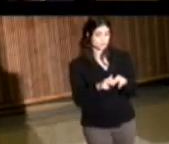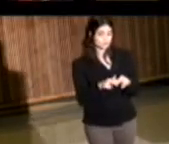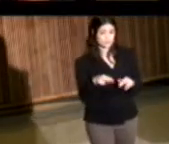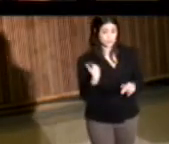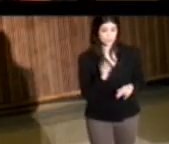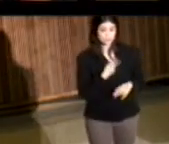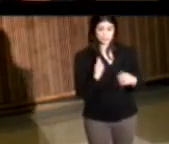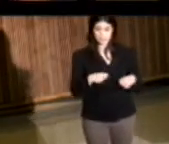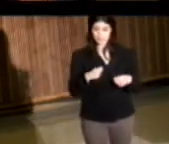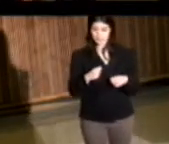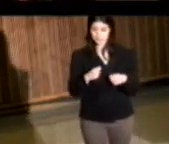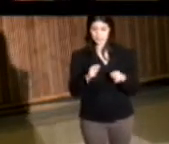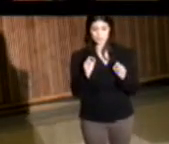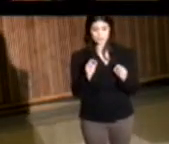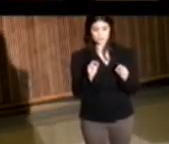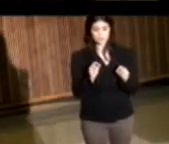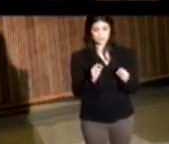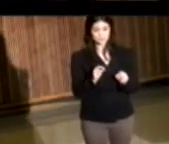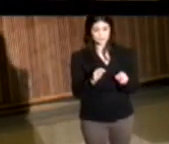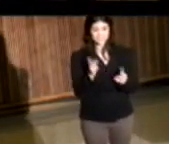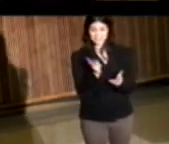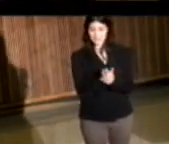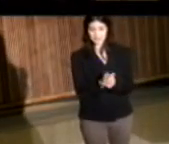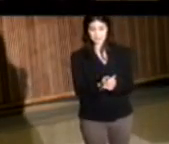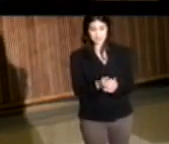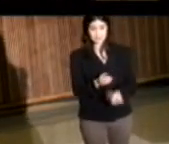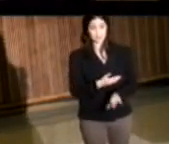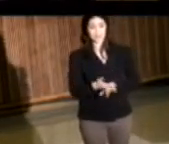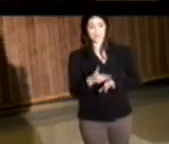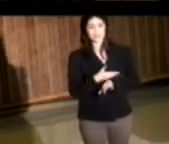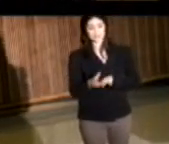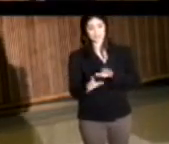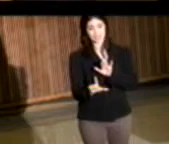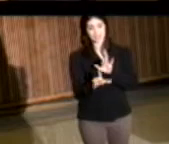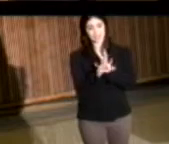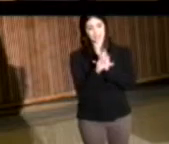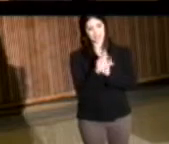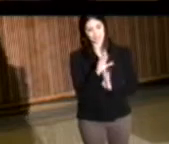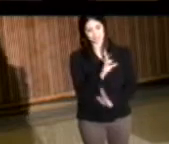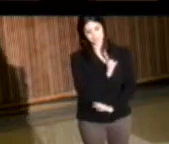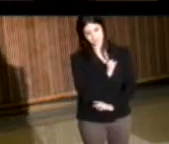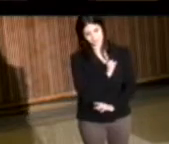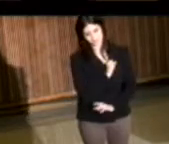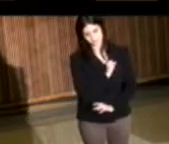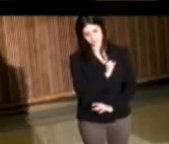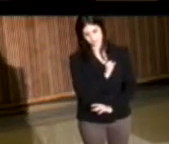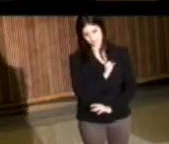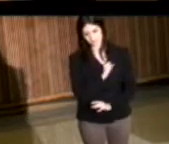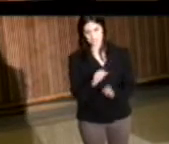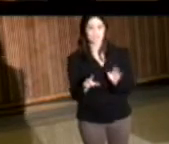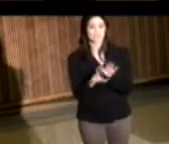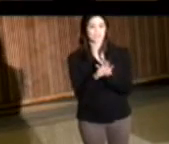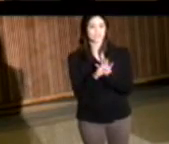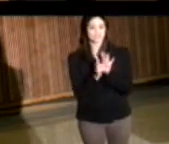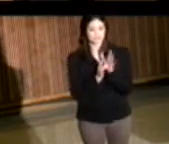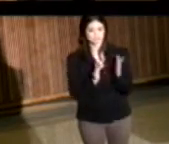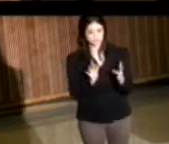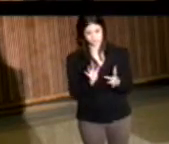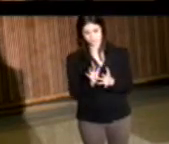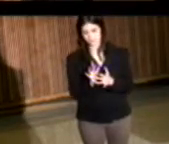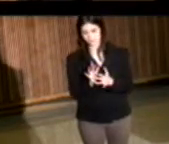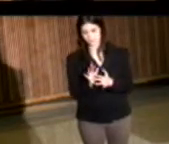pessoas à maneira de Deus, é aplicar a lei ou as leis de Jesus. E esse